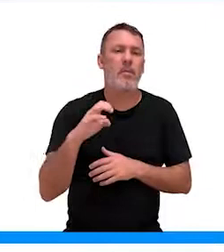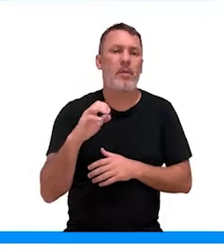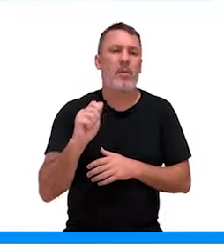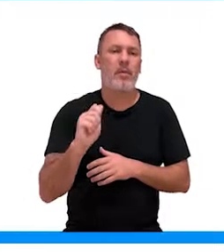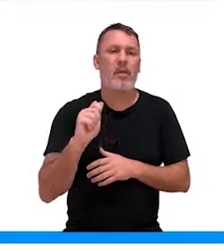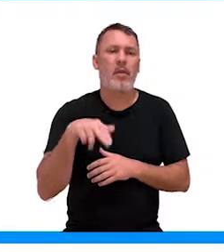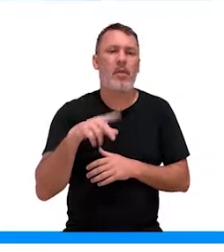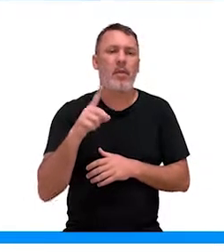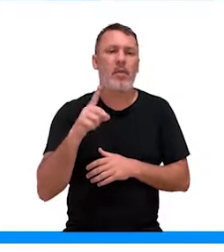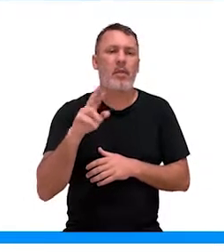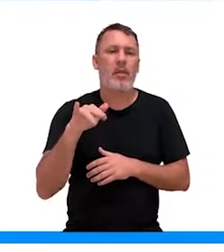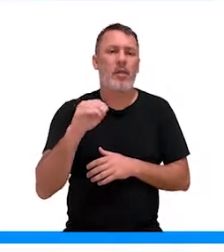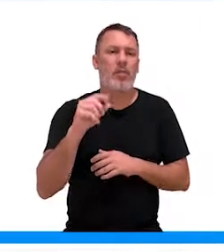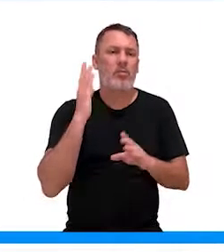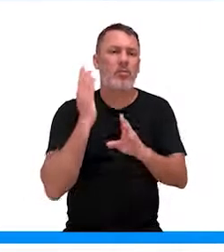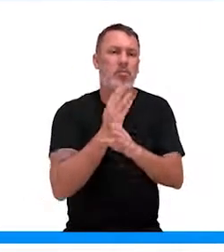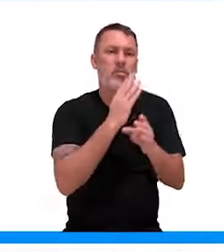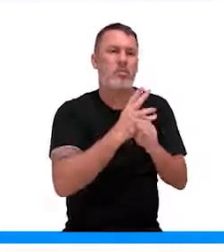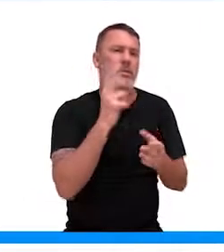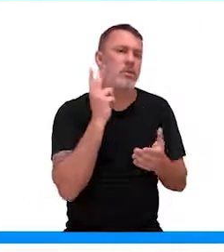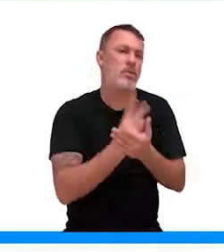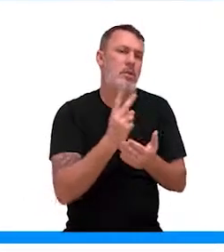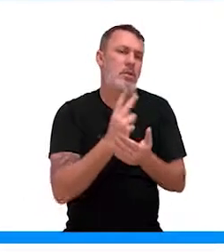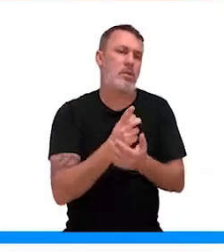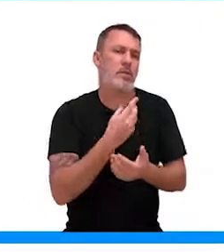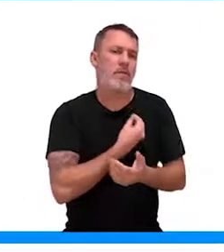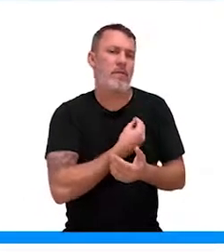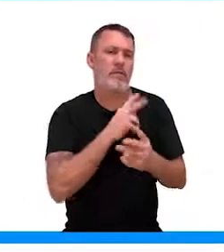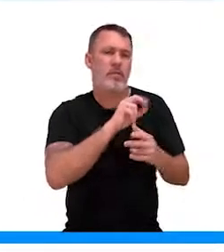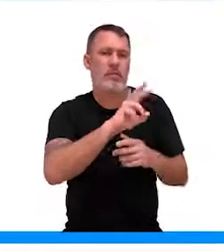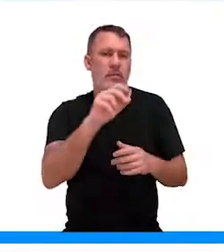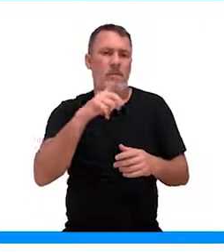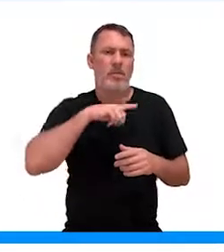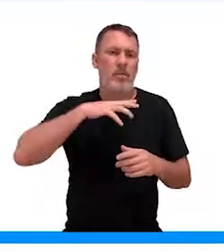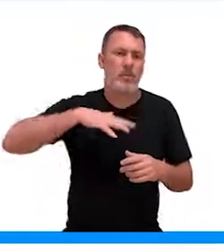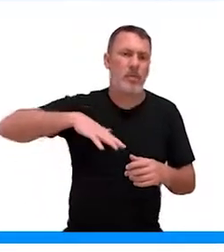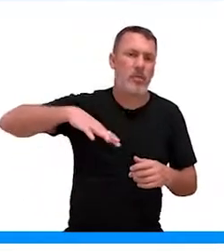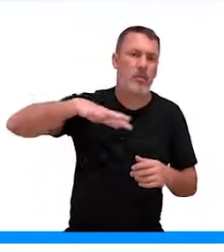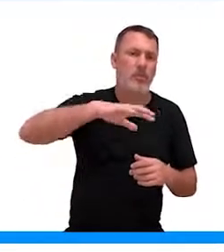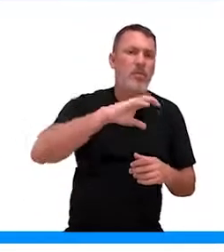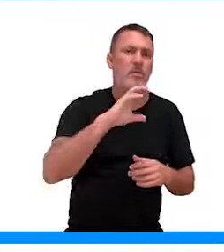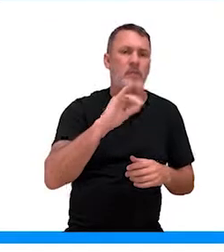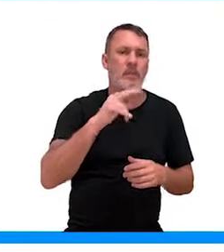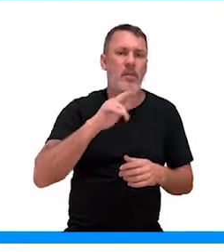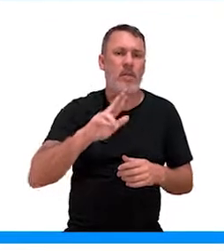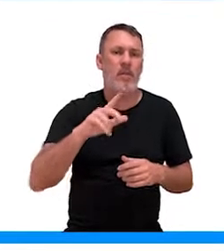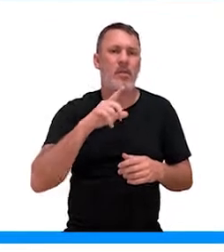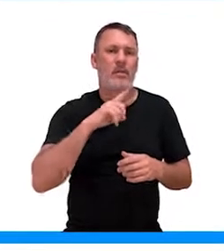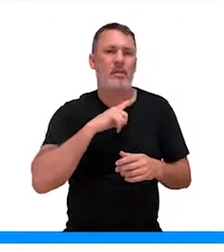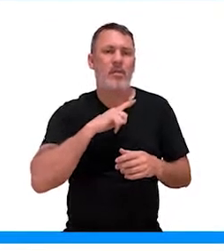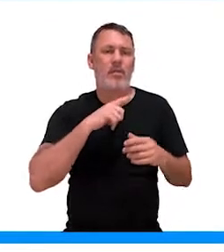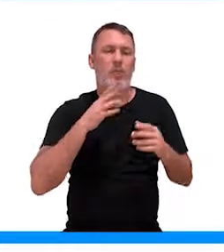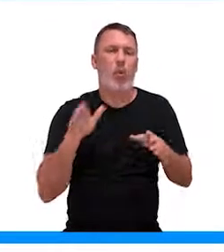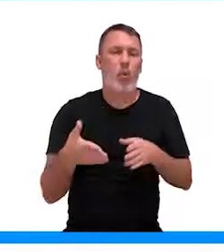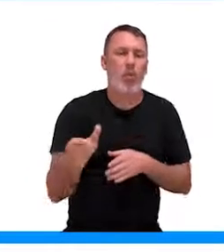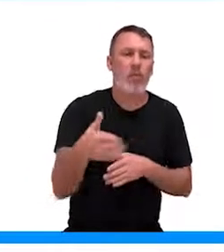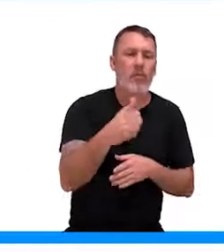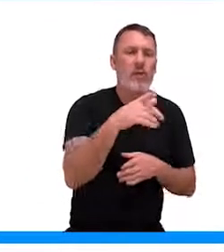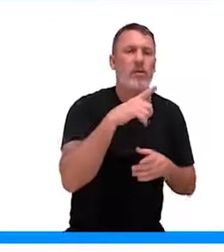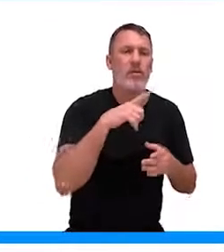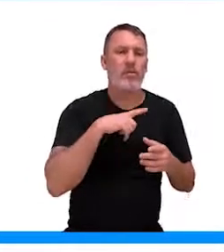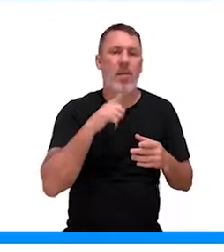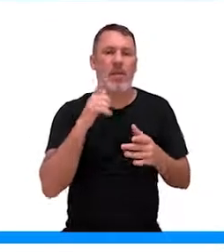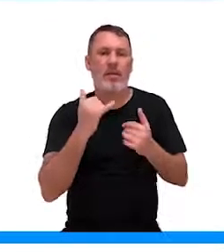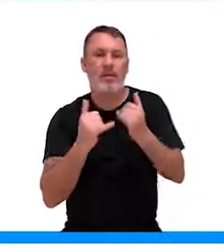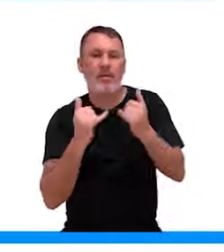vegetação ciliar. Descrevem curvas sinuosas, harmoniosas e semelhantes entre si. Várias são as